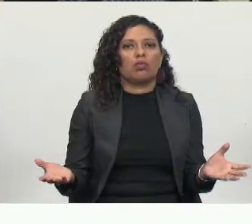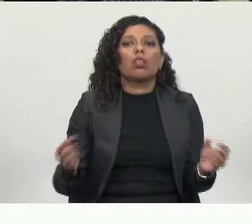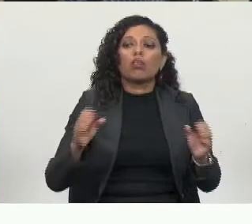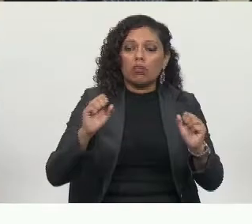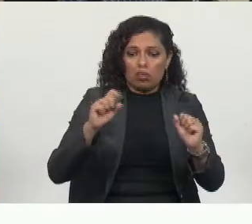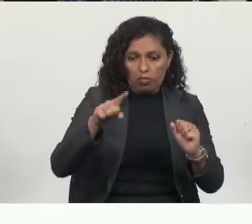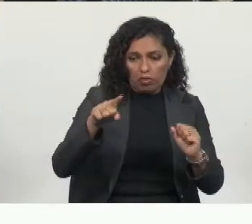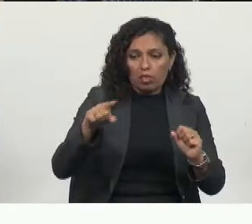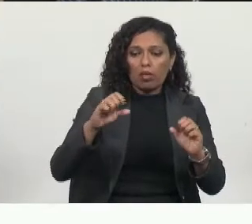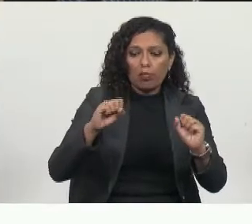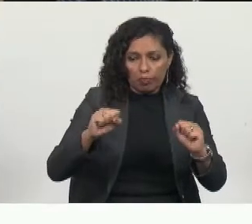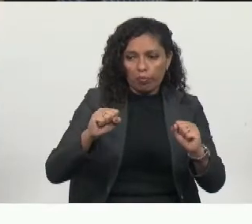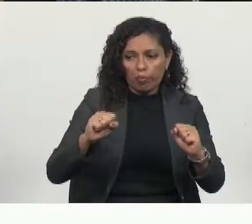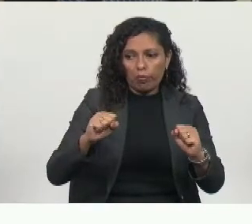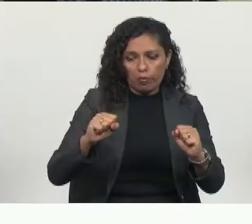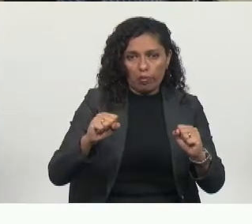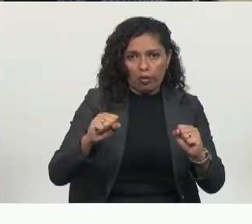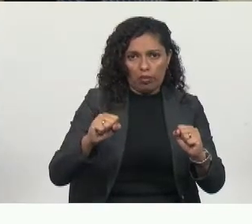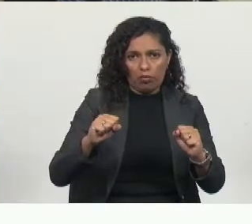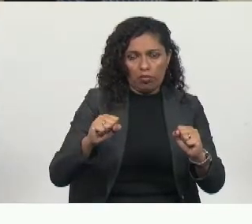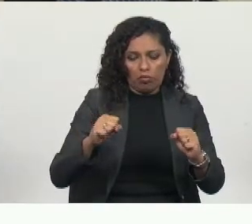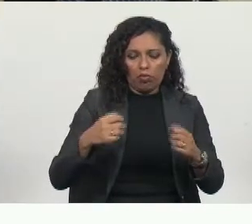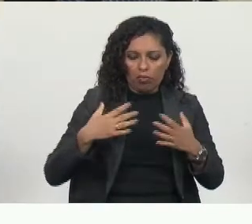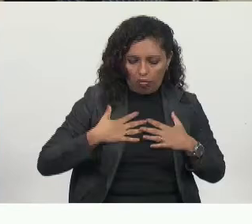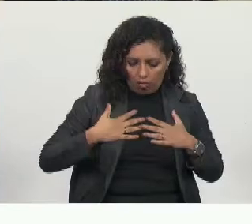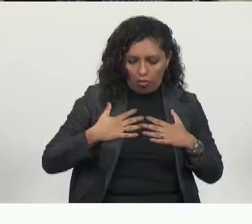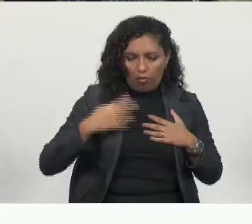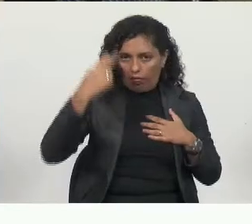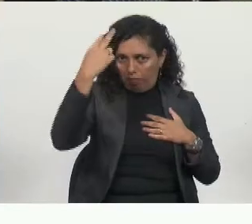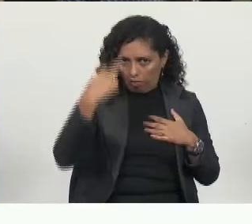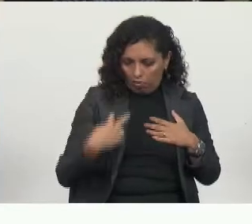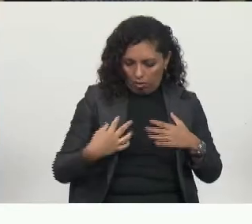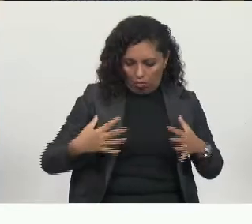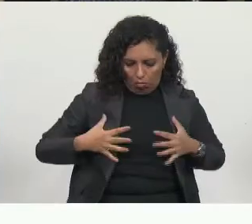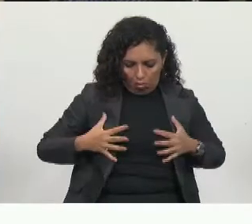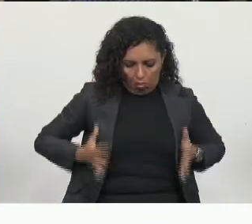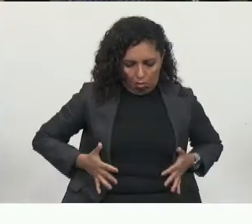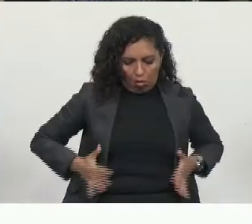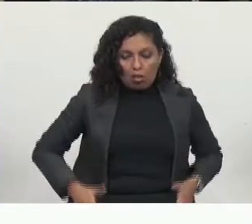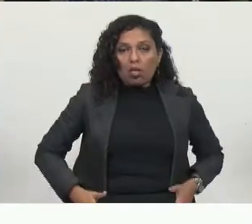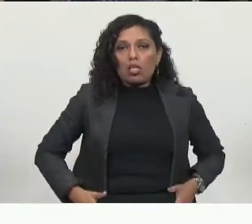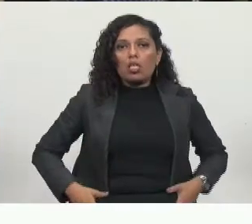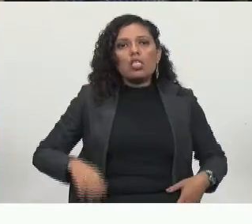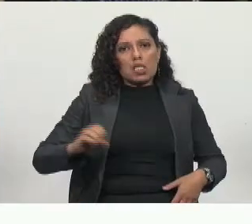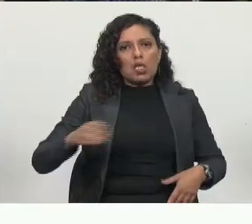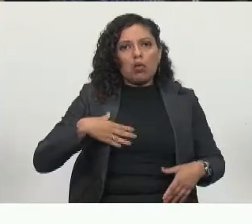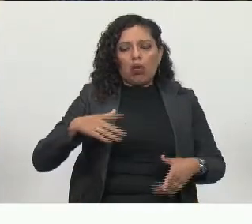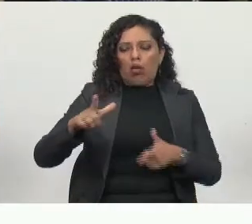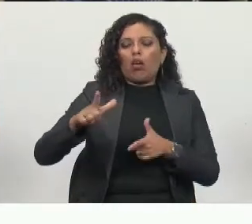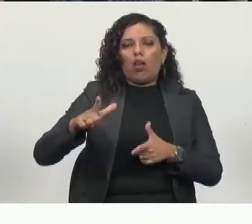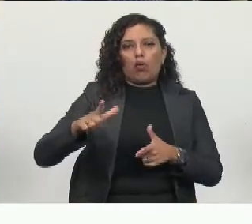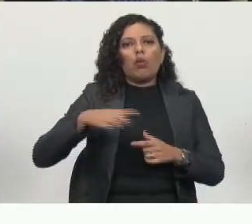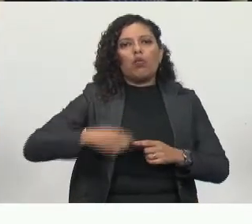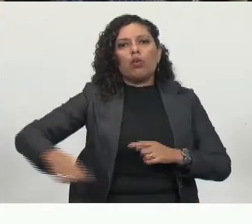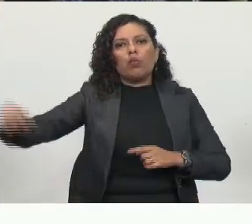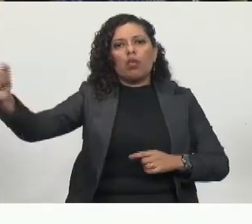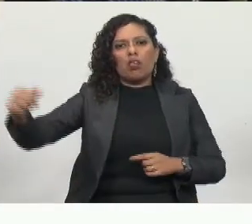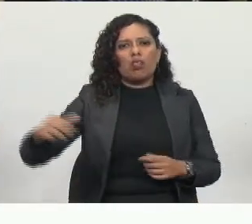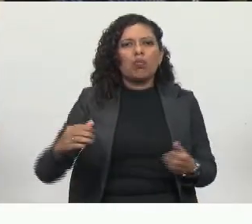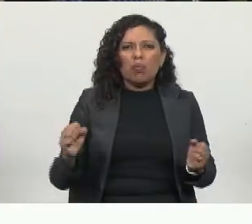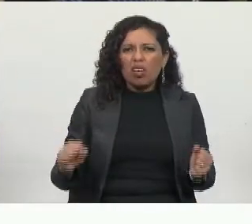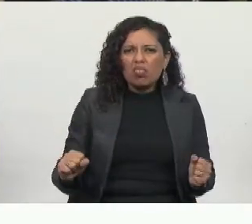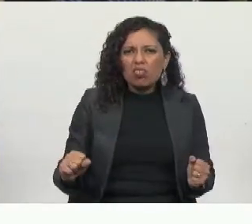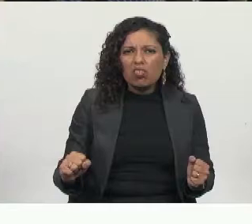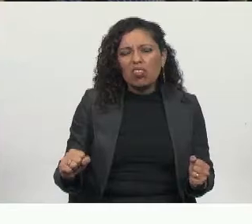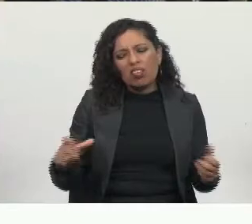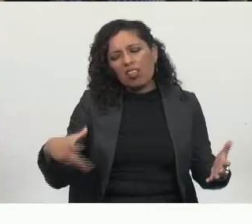revistar, se eu tiver armado, você pede para eu sair, porque você não tem porte, mas que você vai guardar minha arma. E eles não têm porte. Como é que faz? Eles próprios não têm porte. Então, quer